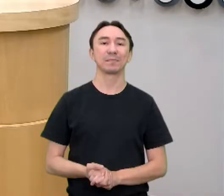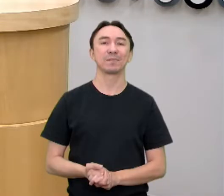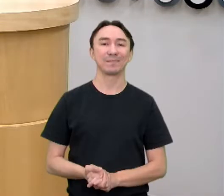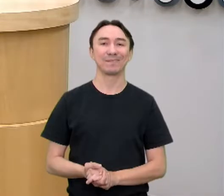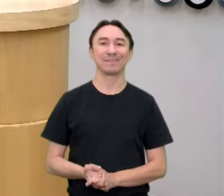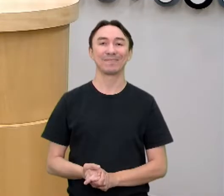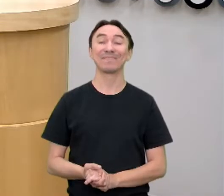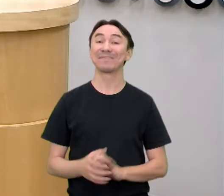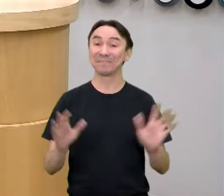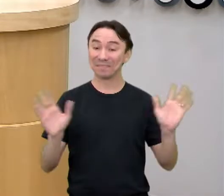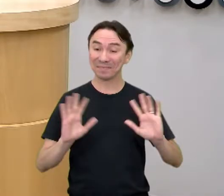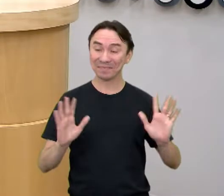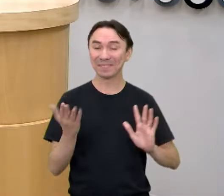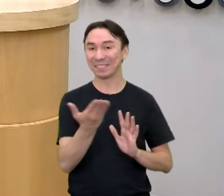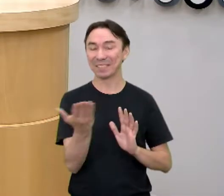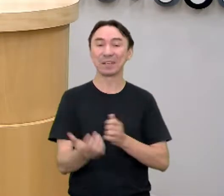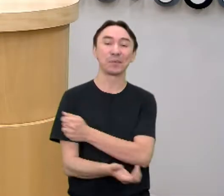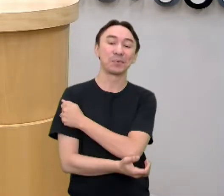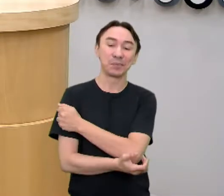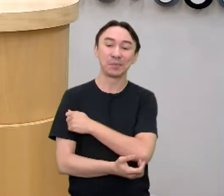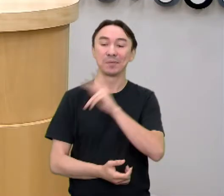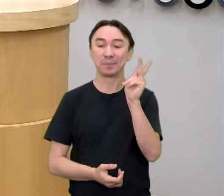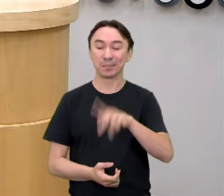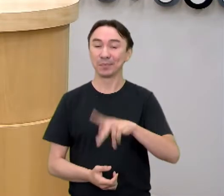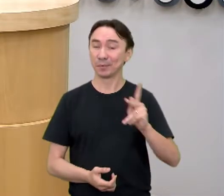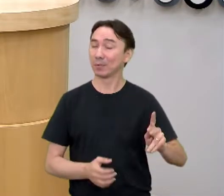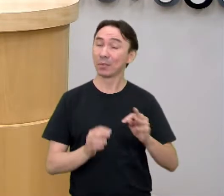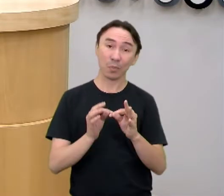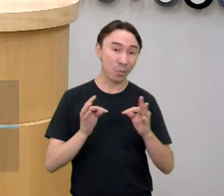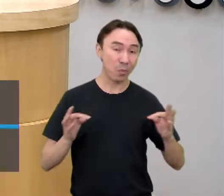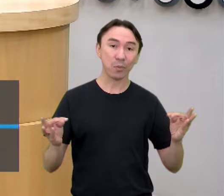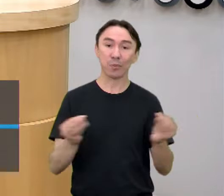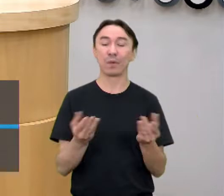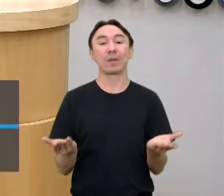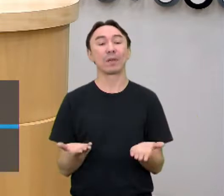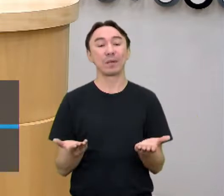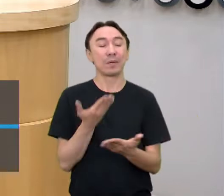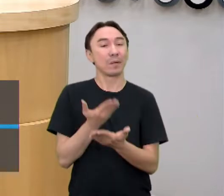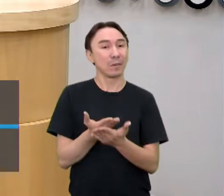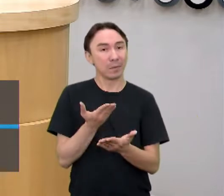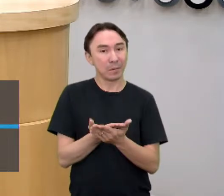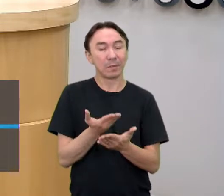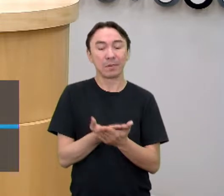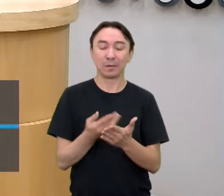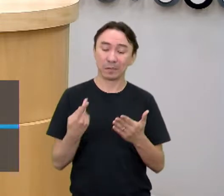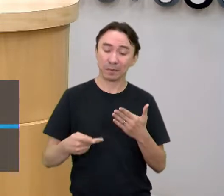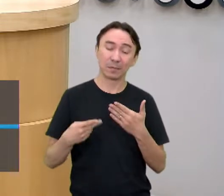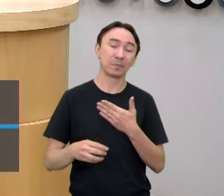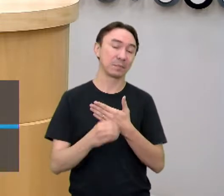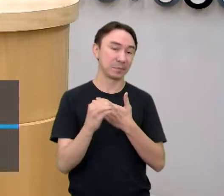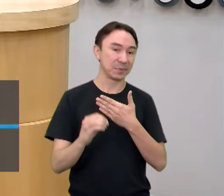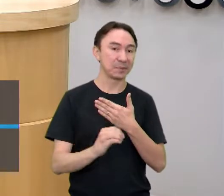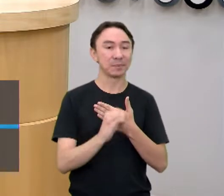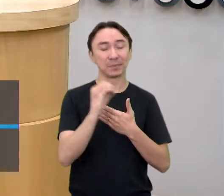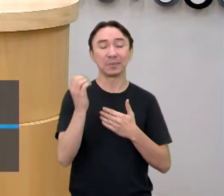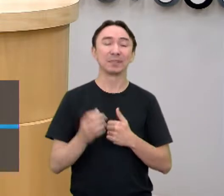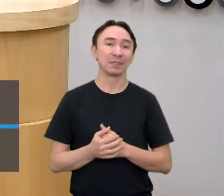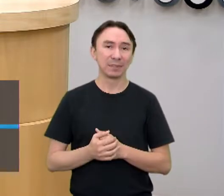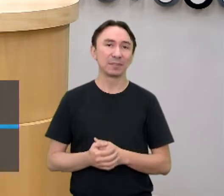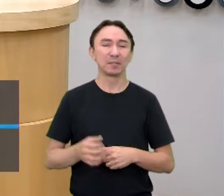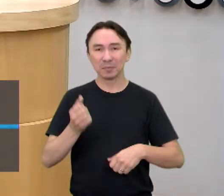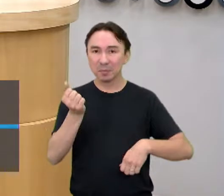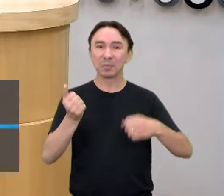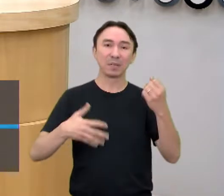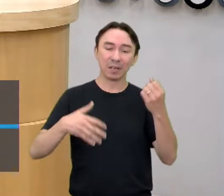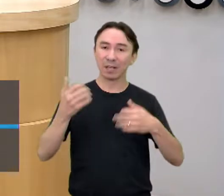Olá, alunos e professores e a todos que irão acompanhar a mais essa aula do Centro de Mídias aqui, né, falando aí sobre os